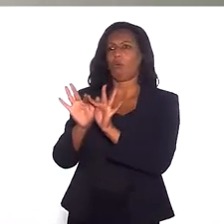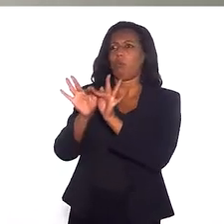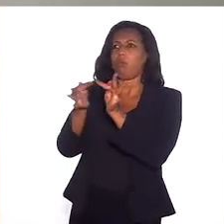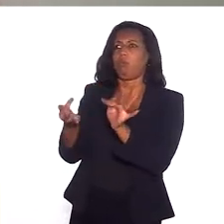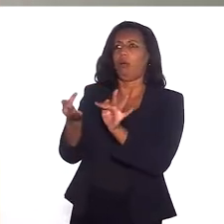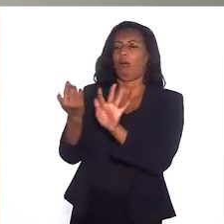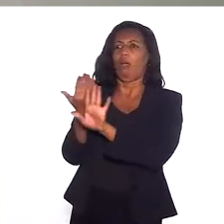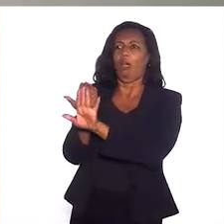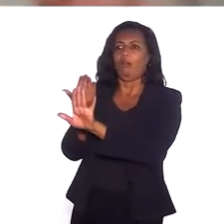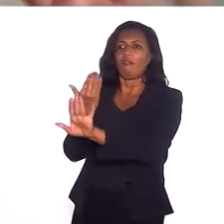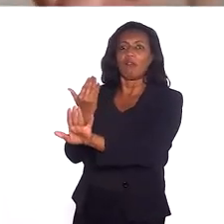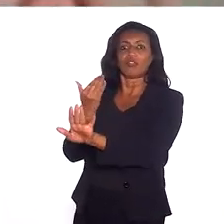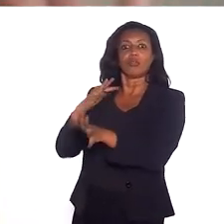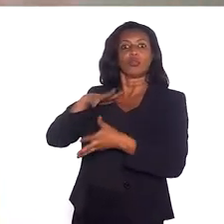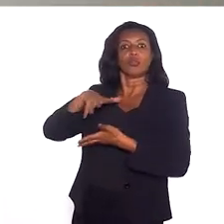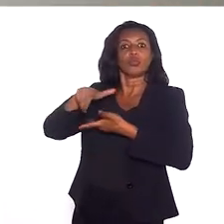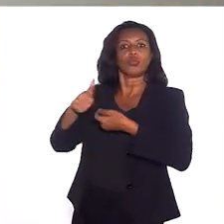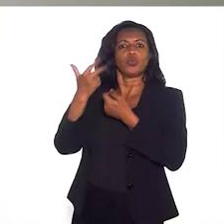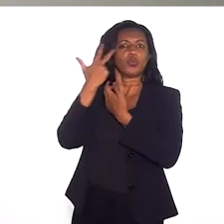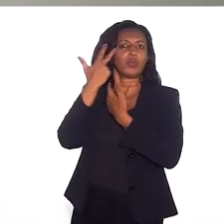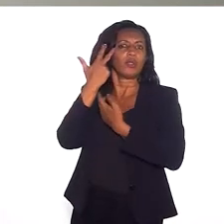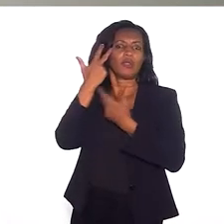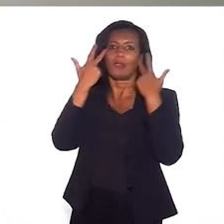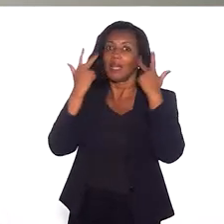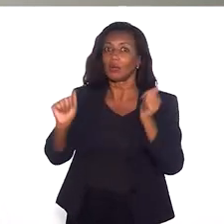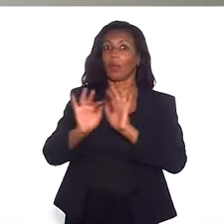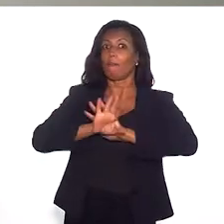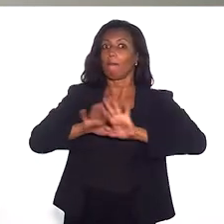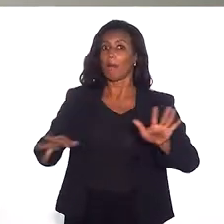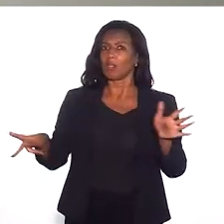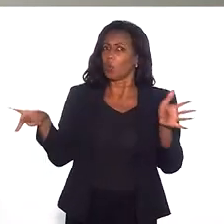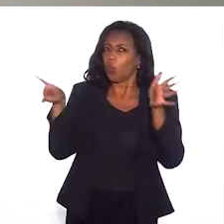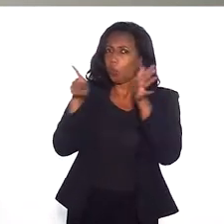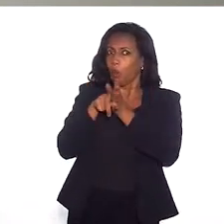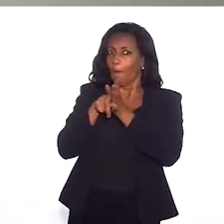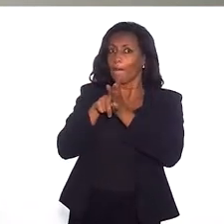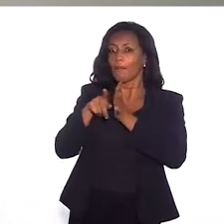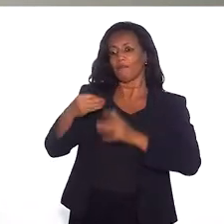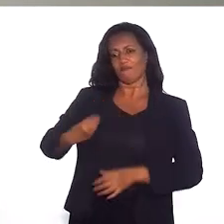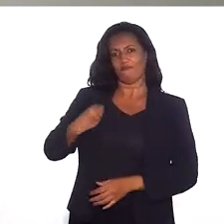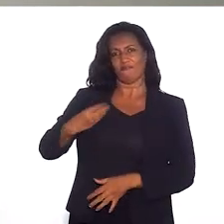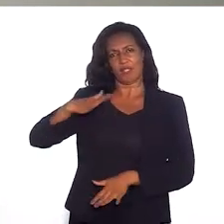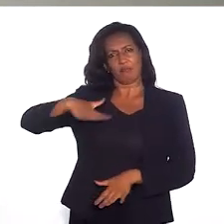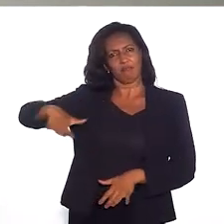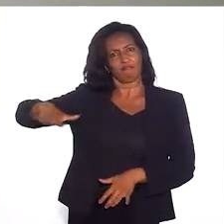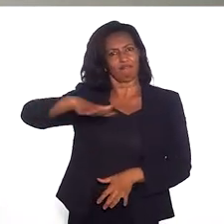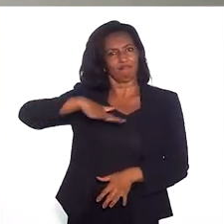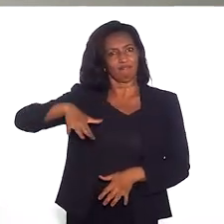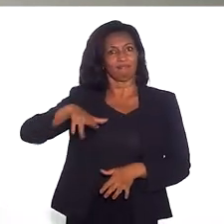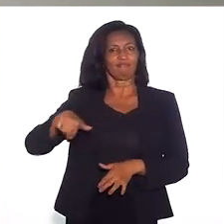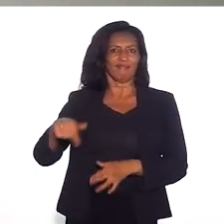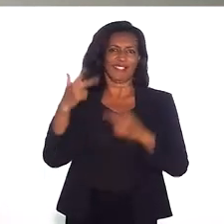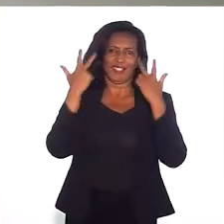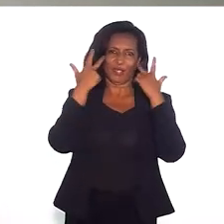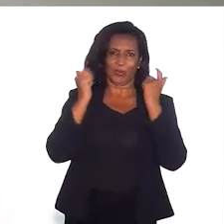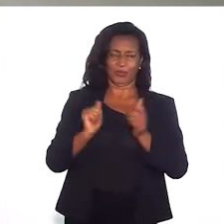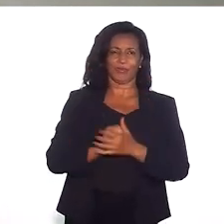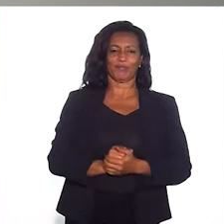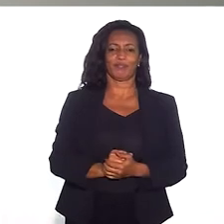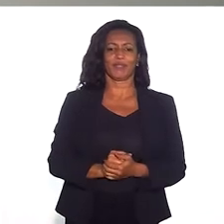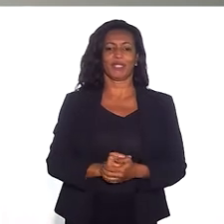está apartado do mundo natural, né? Mas que também faz parte desse meio ambiente, também faz parte dessa